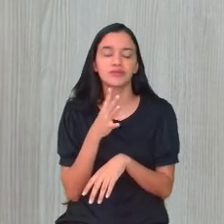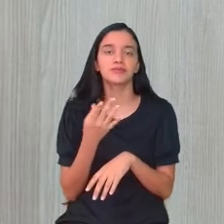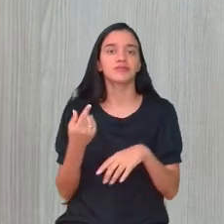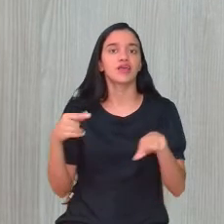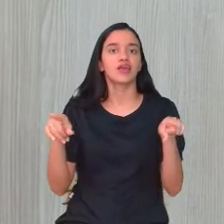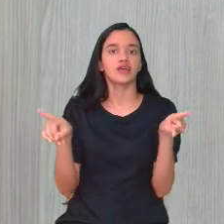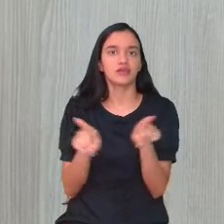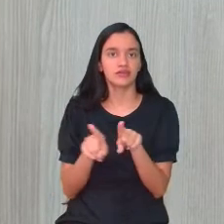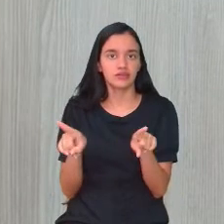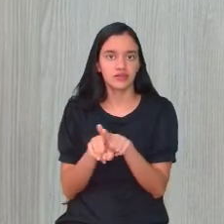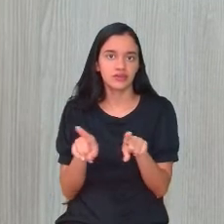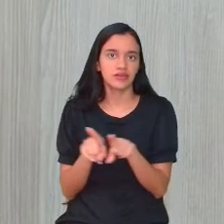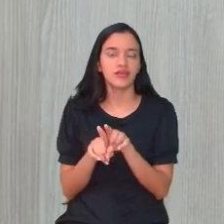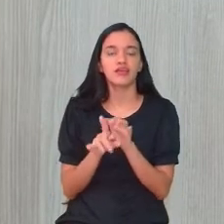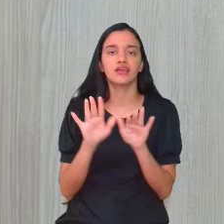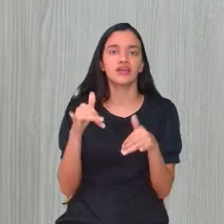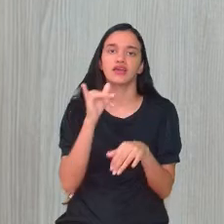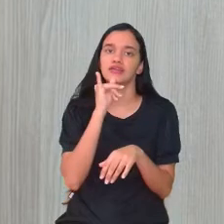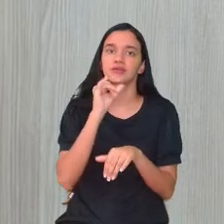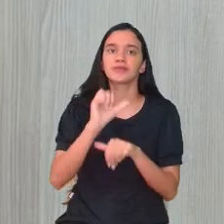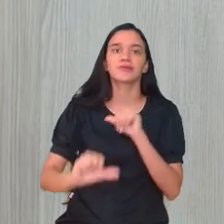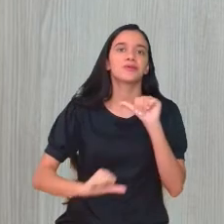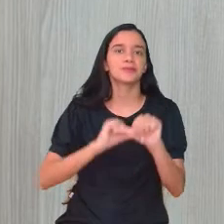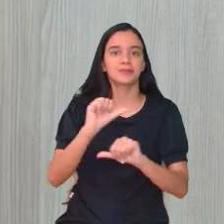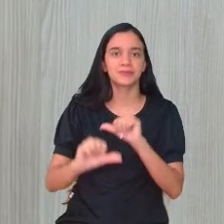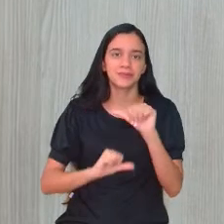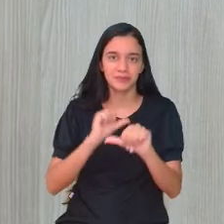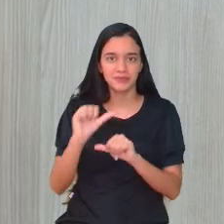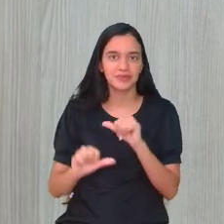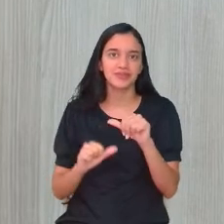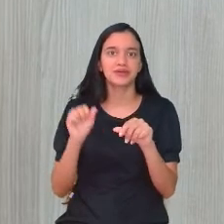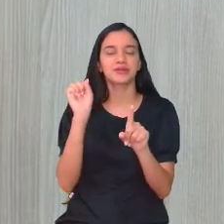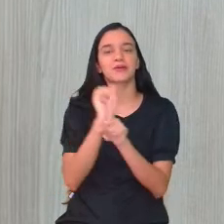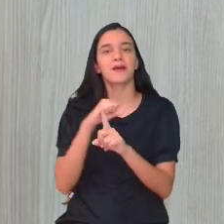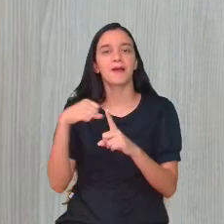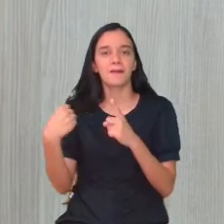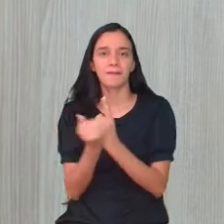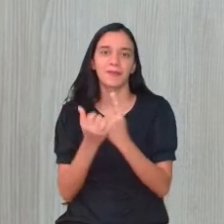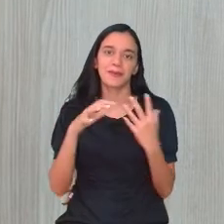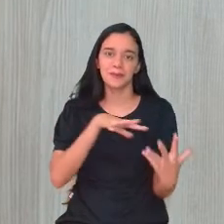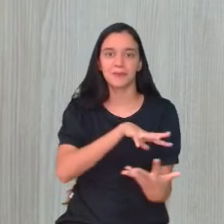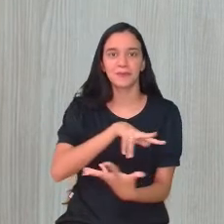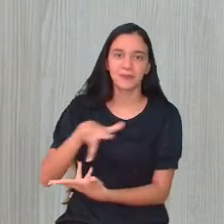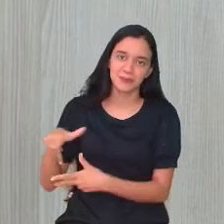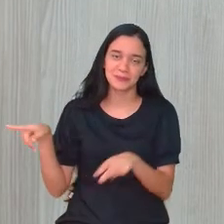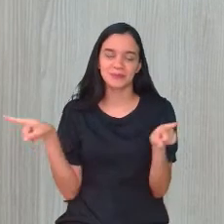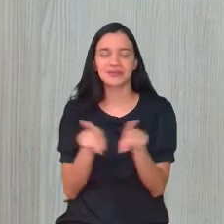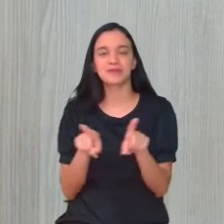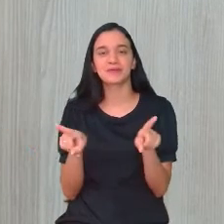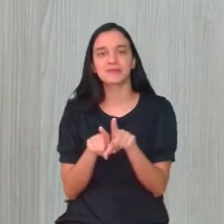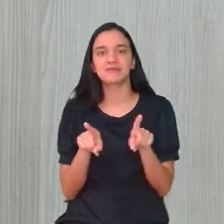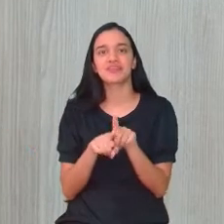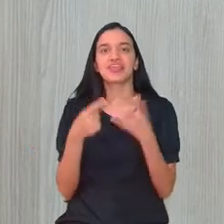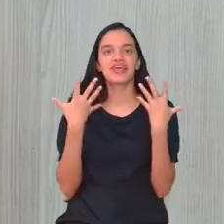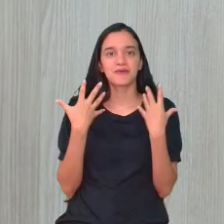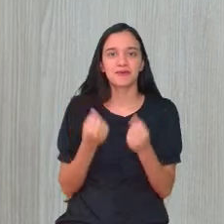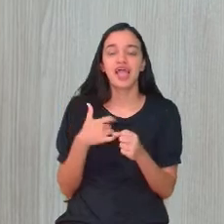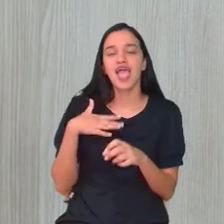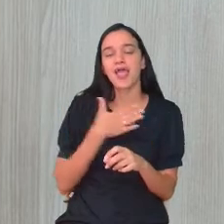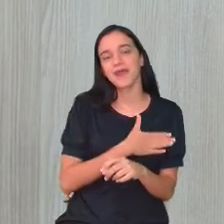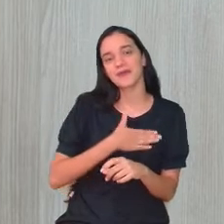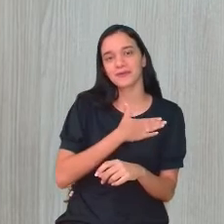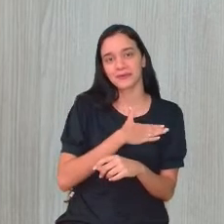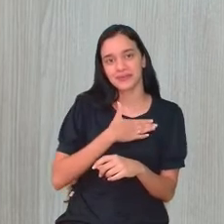e poder, assim, mudar a nossa sociedade e o nosso mundo. Então, vamos embora.